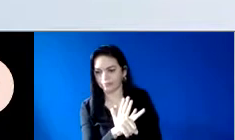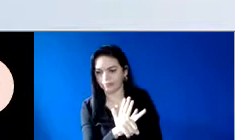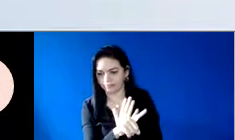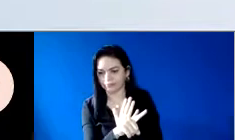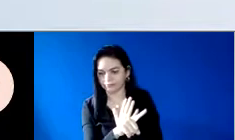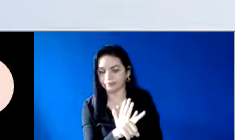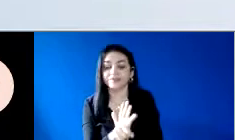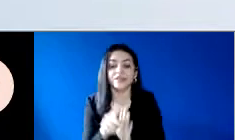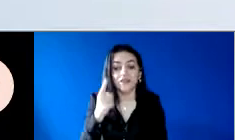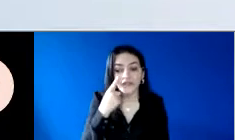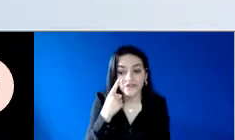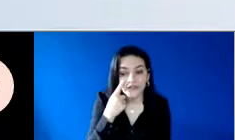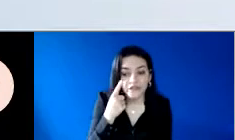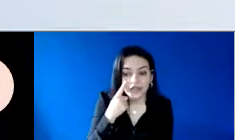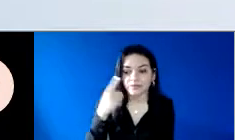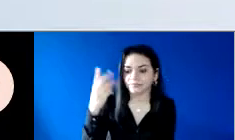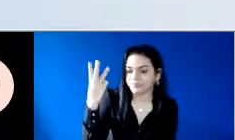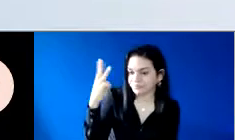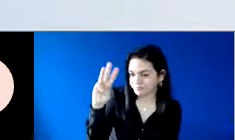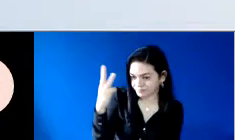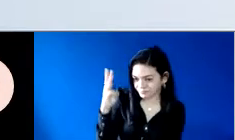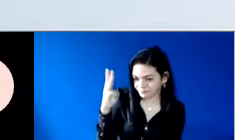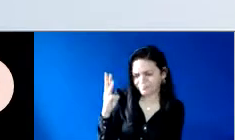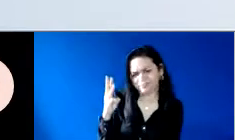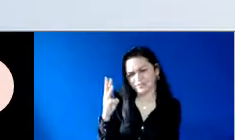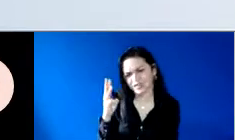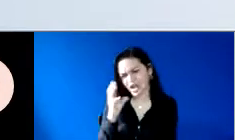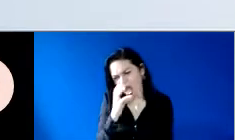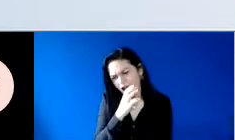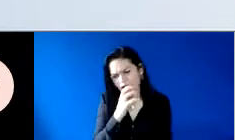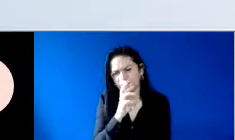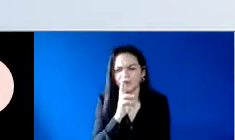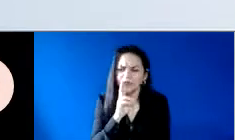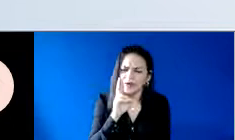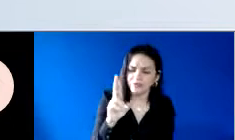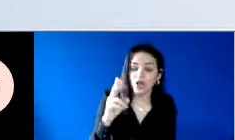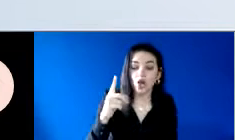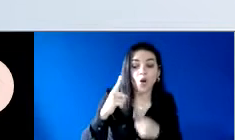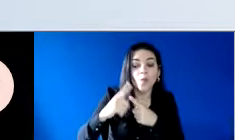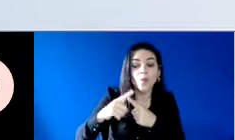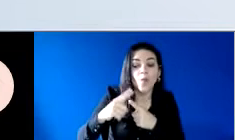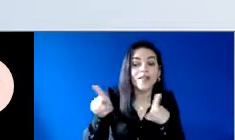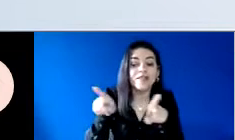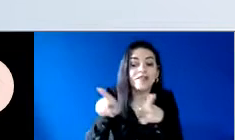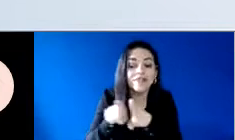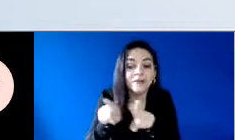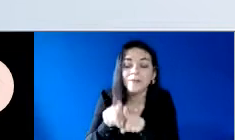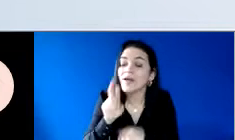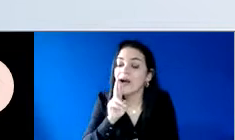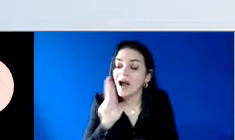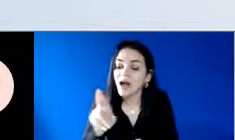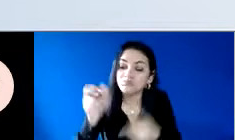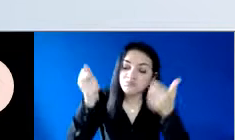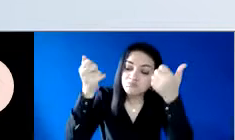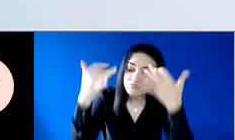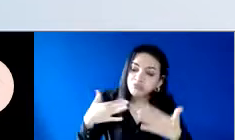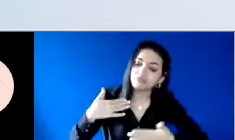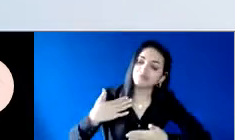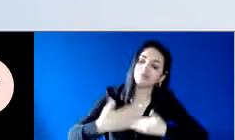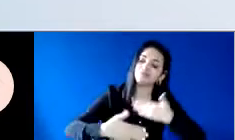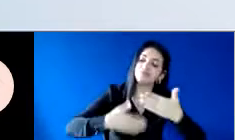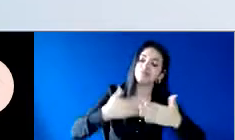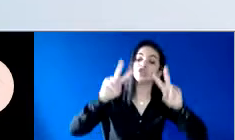Veja, aqui no Maranhão, tentando, assim, muito brevemente responder essa questão, porque também a resposta dessa questão vai implicar no que eu vou falar mais à frente sobre saúde materna